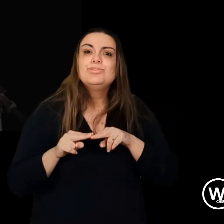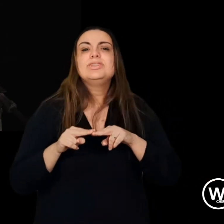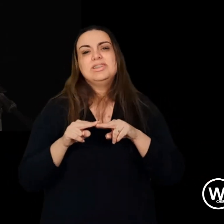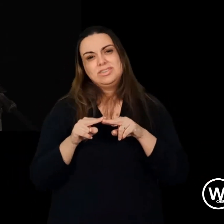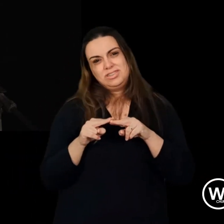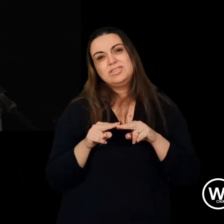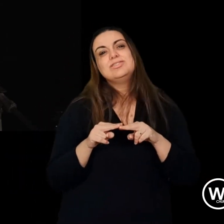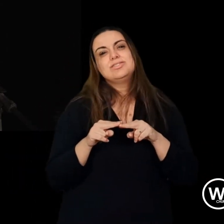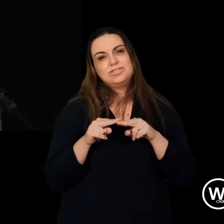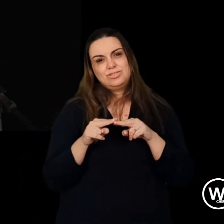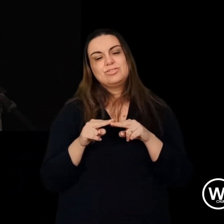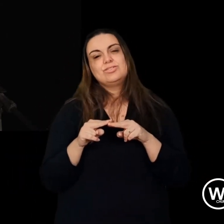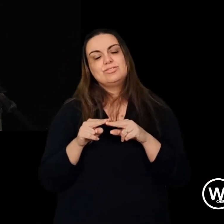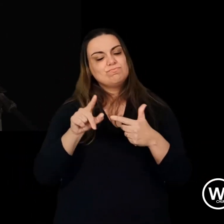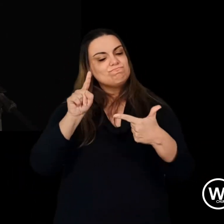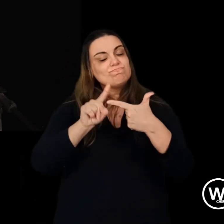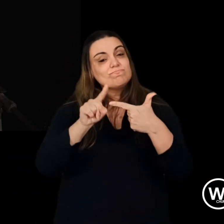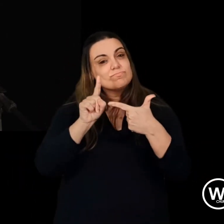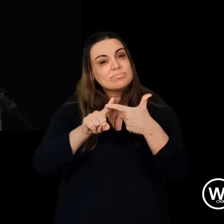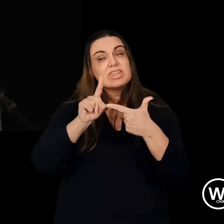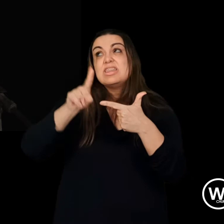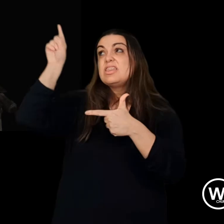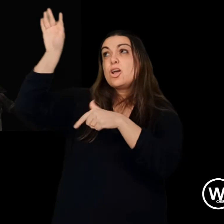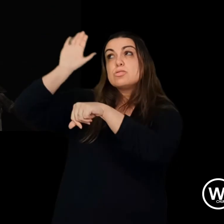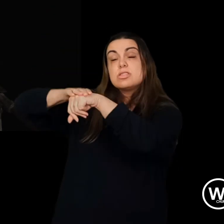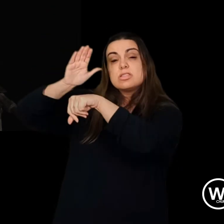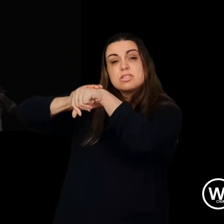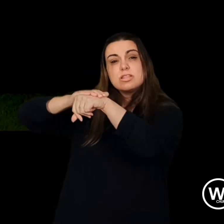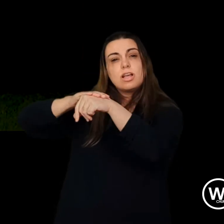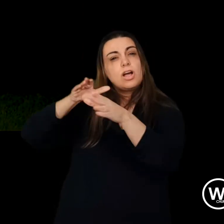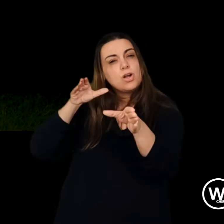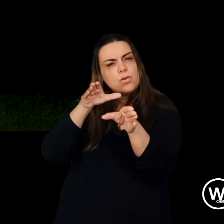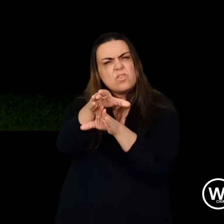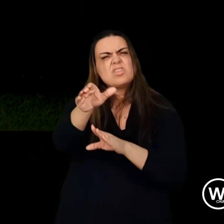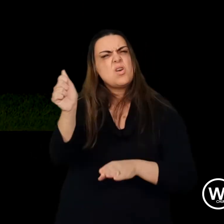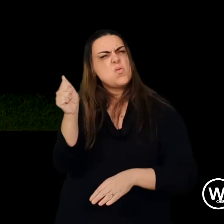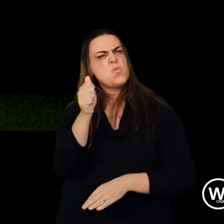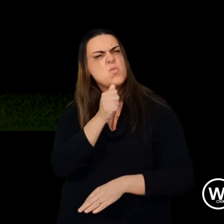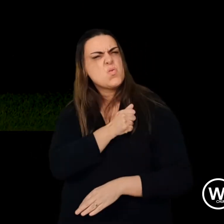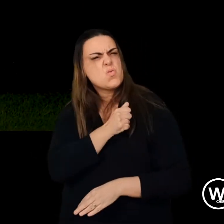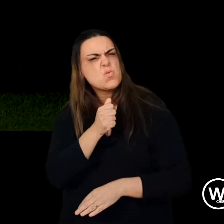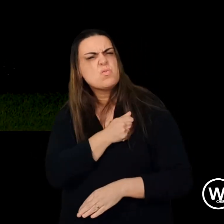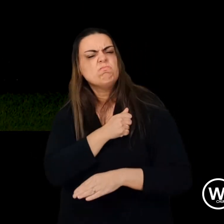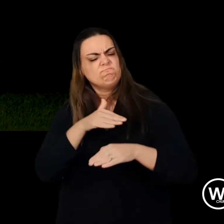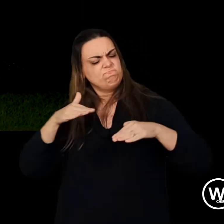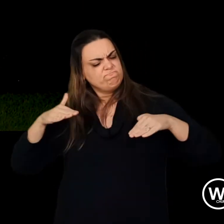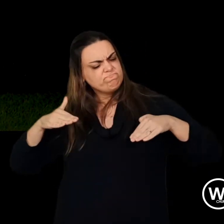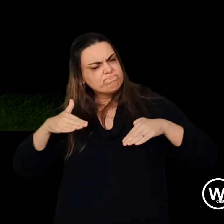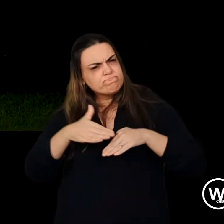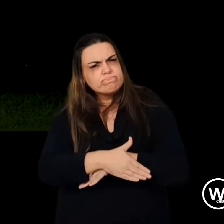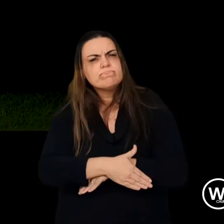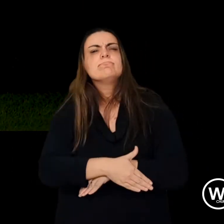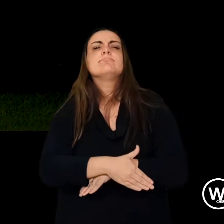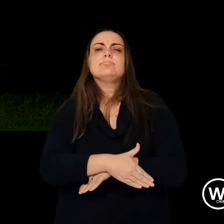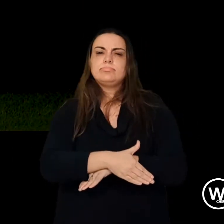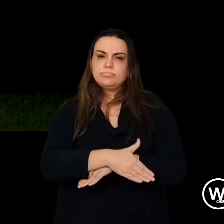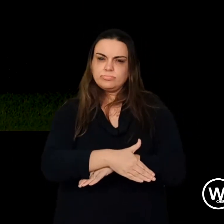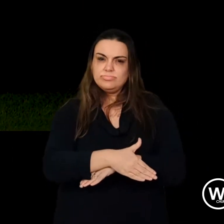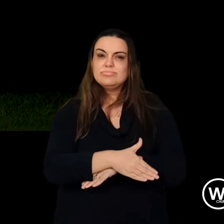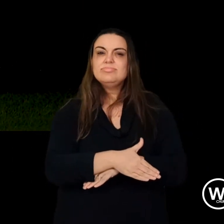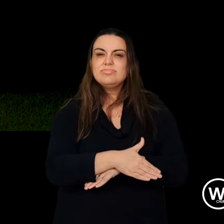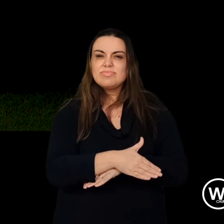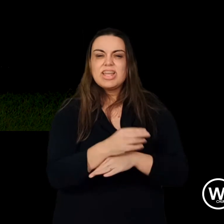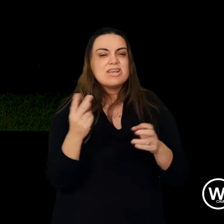que esse é o segundo conselho do nosso Deus: humilhe-se, sujeite-se. Entenda que